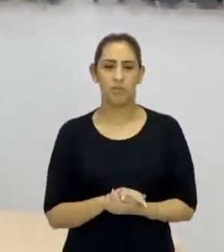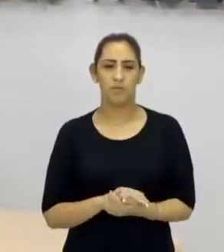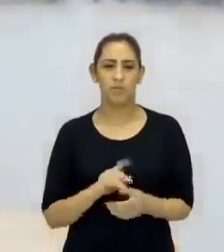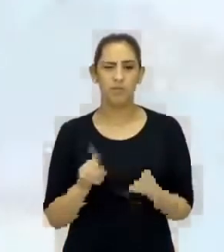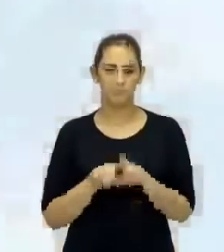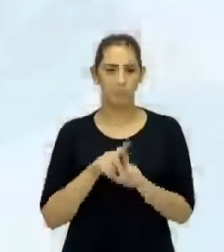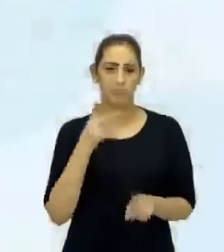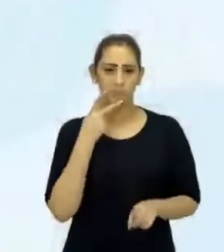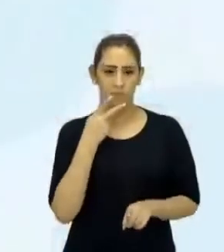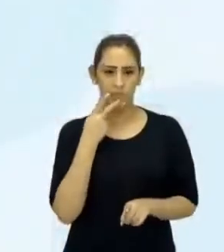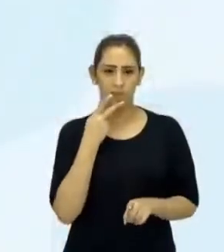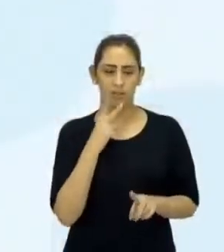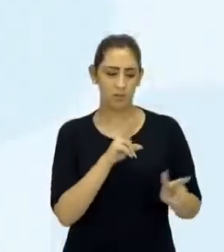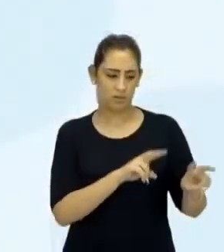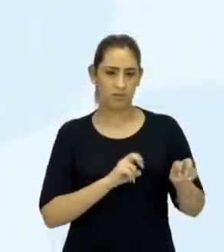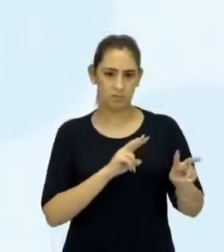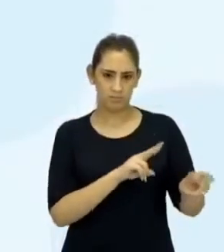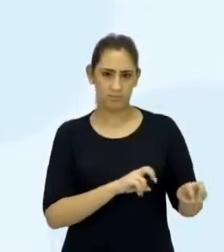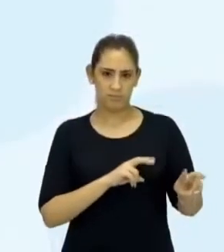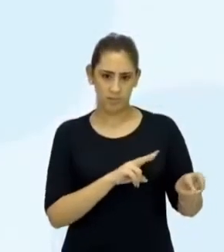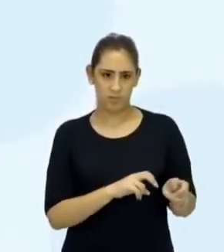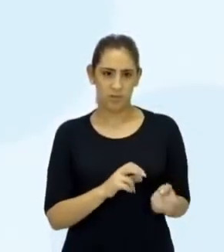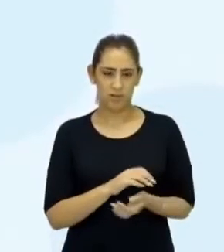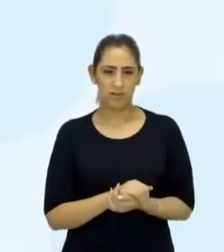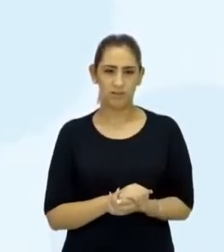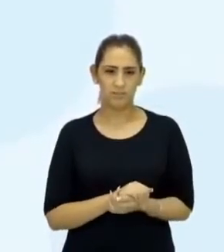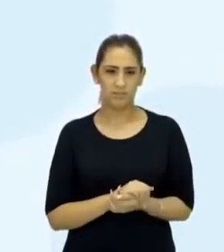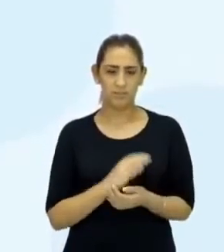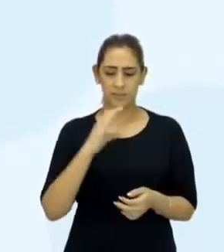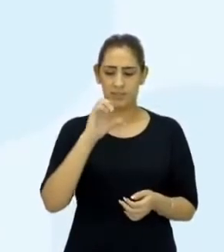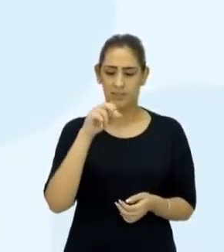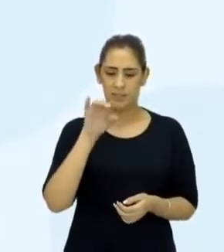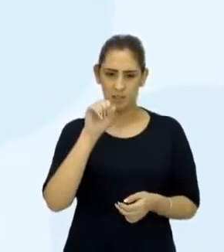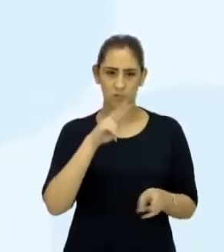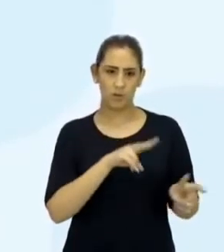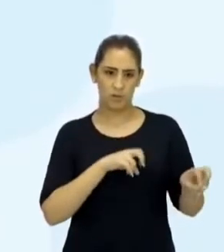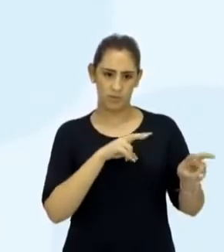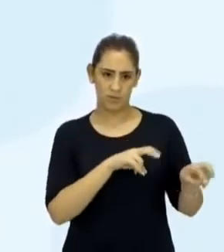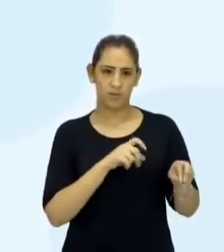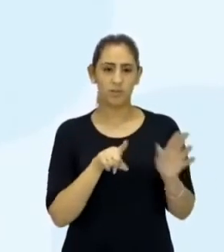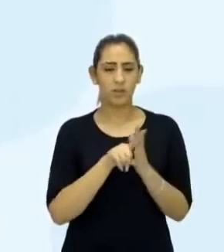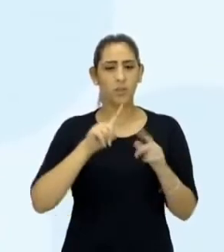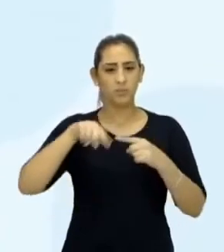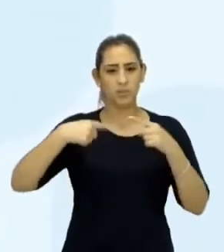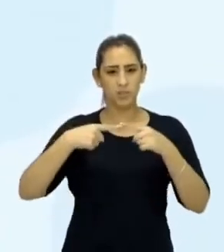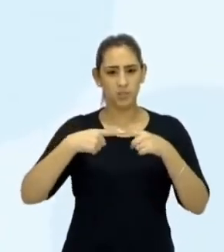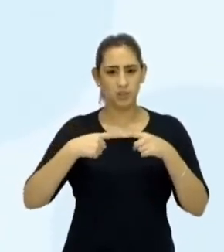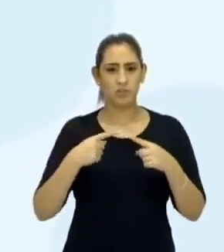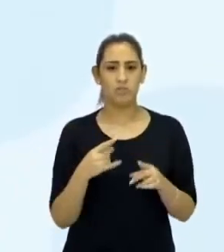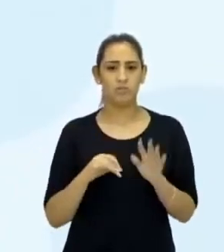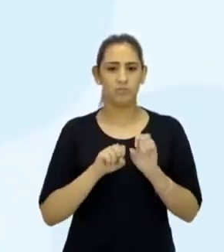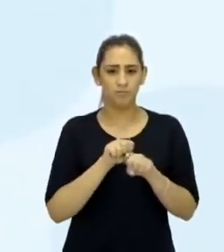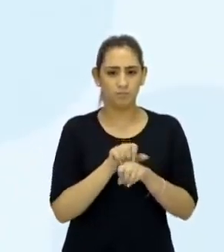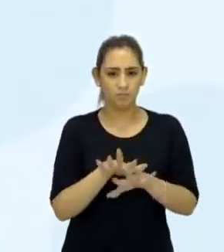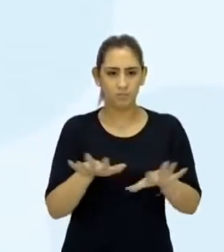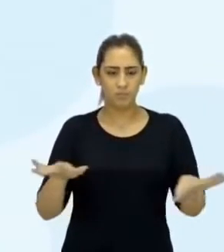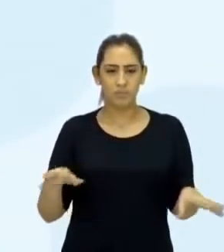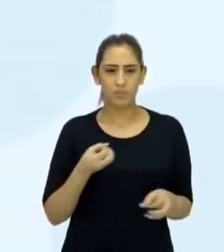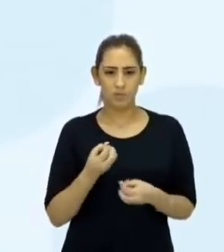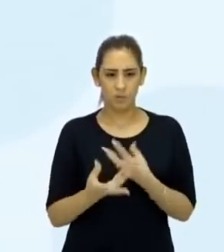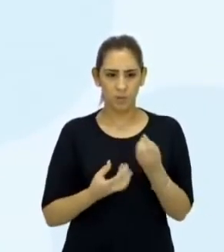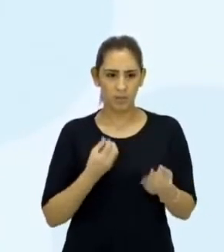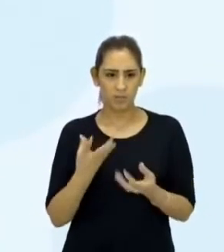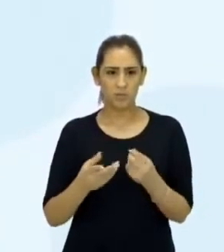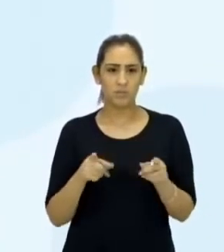censo agropecuário. Então acompanhe aí na tela. Tem o objetivo de obter informações sobre a organização e